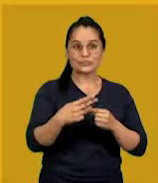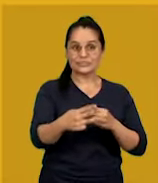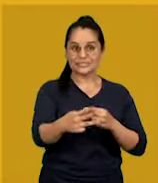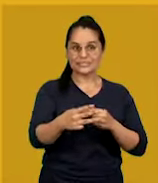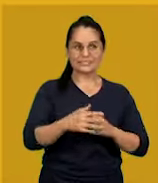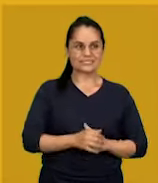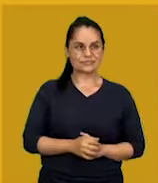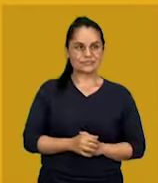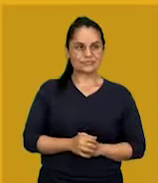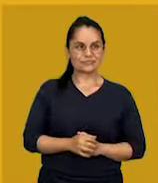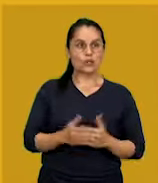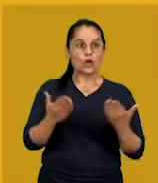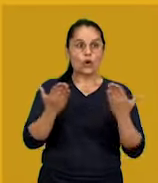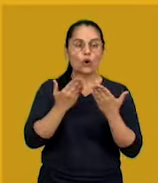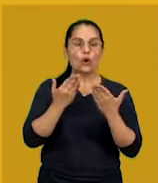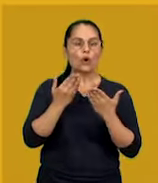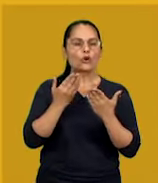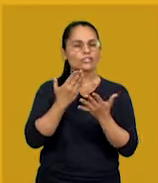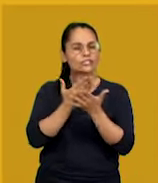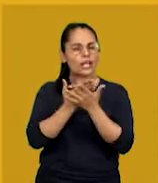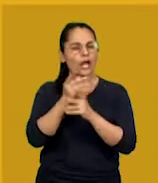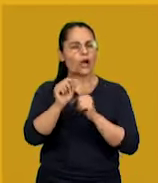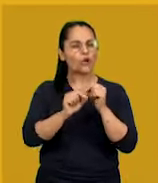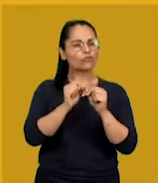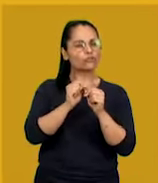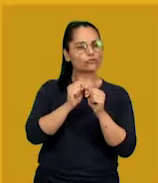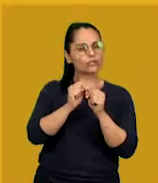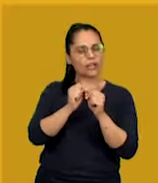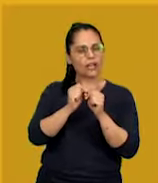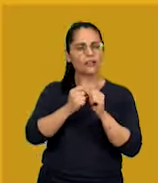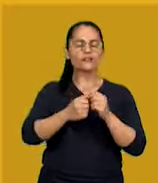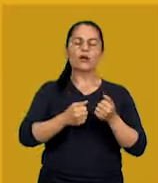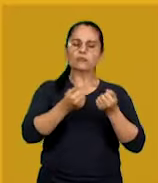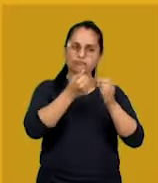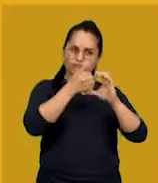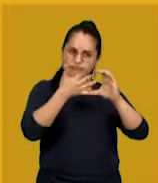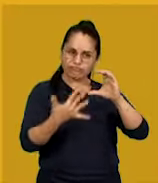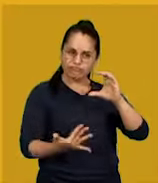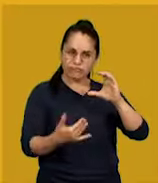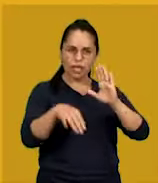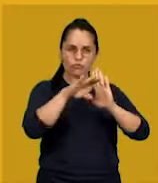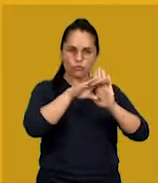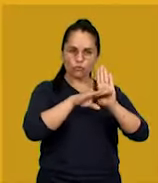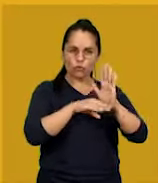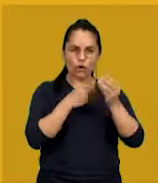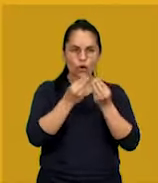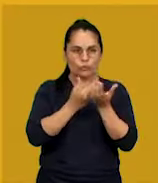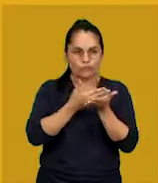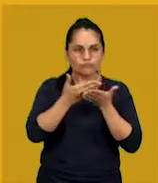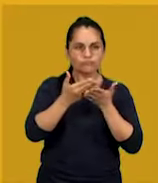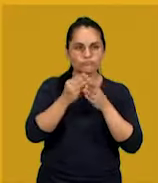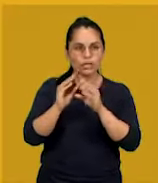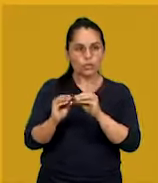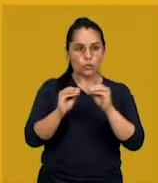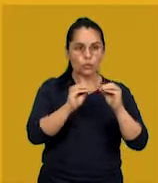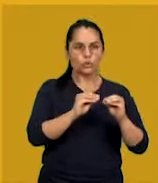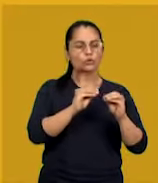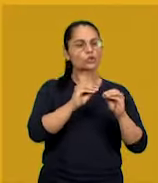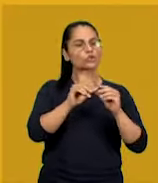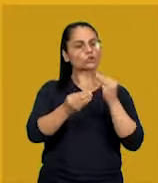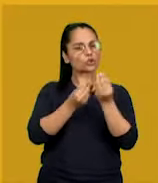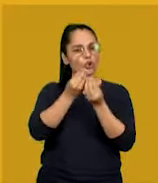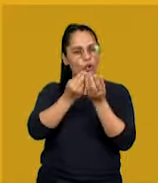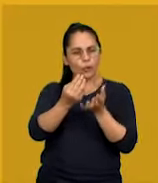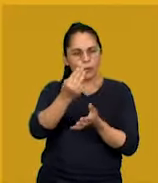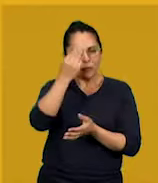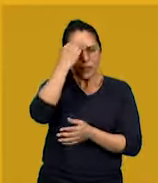3. Na aula de hoje, nós iremos definir e caracterizar ritos de iniciação e de passagem como